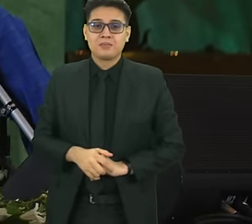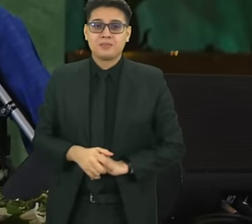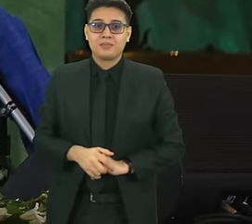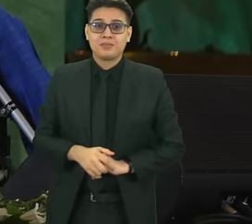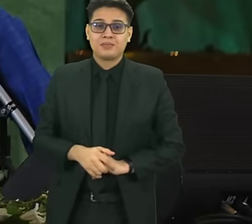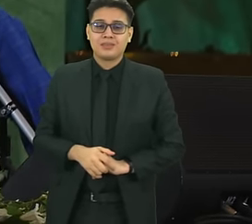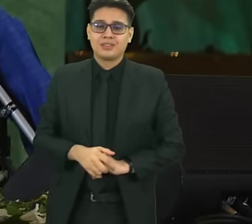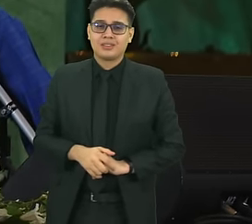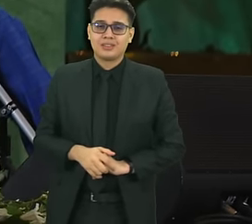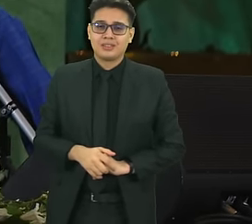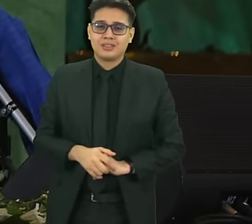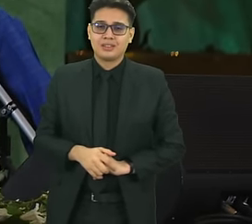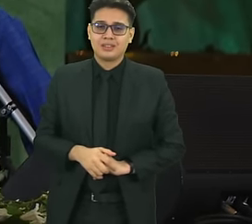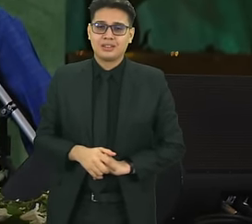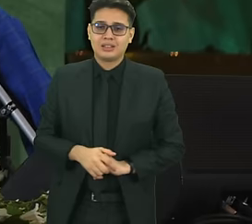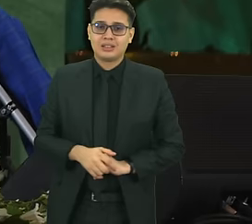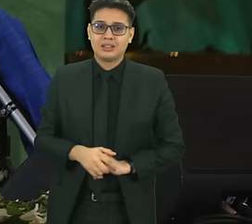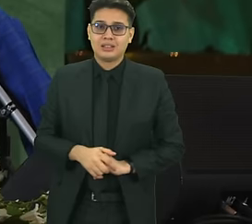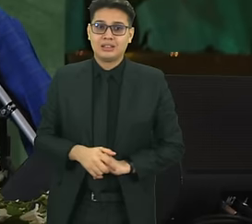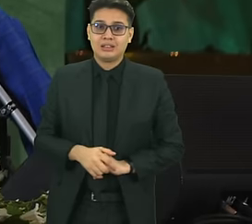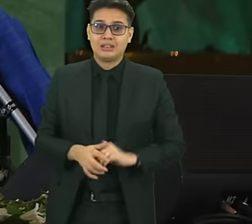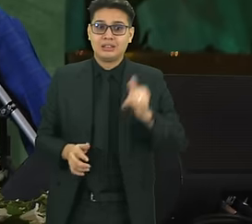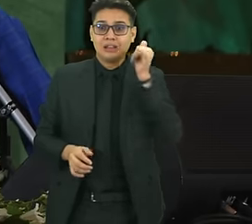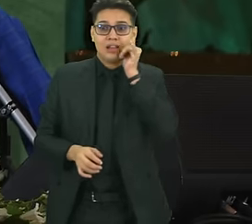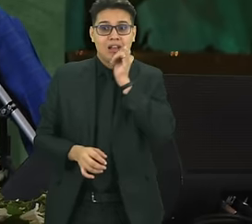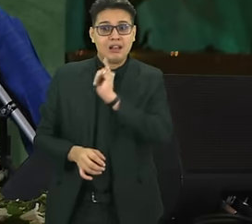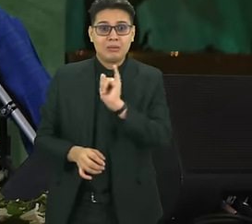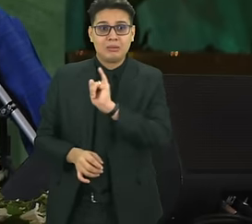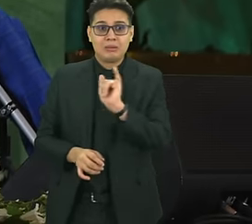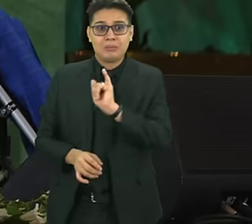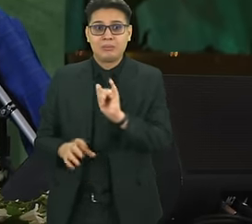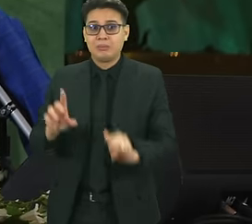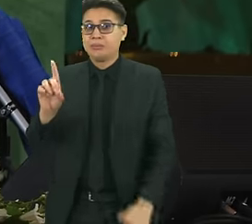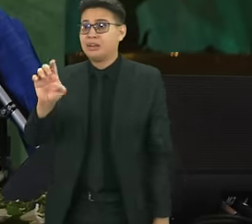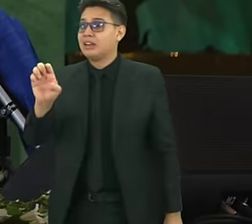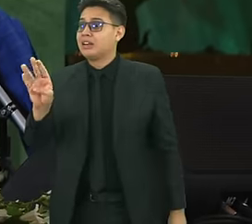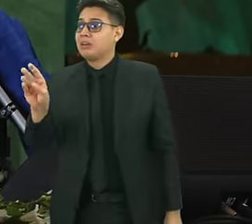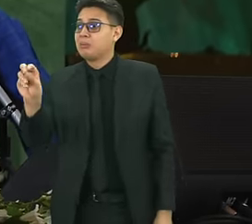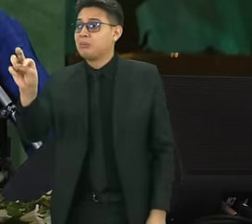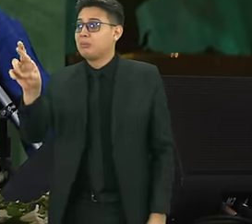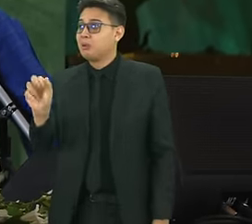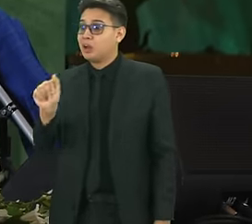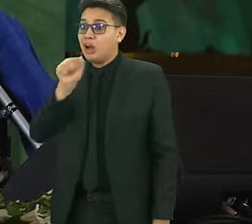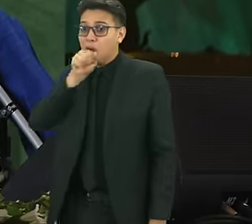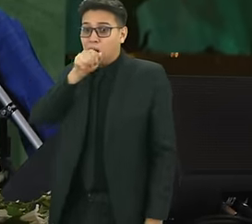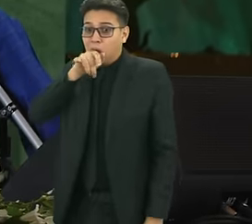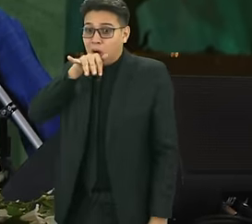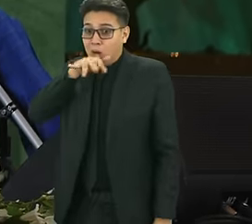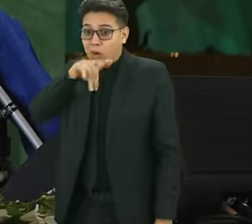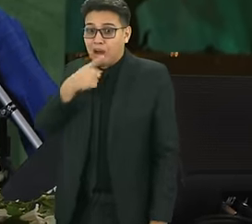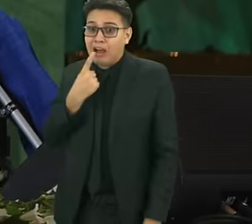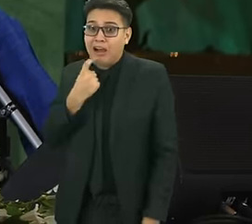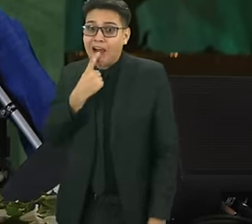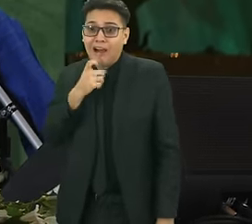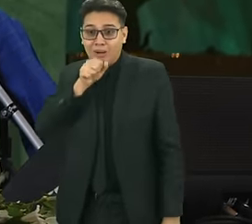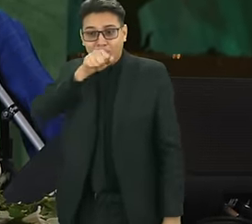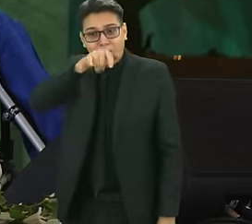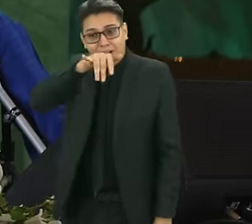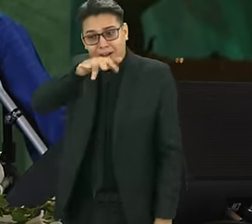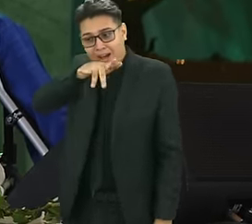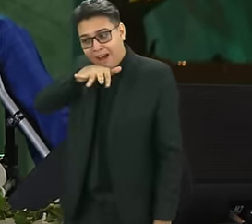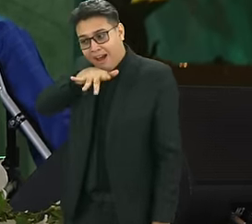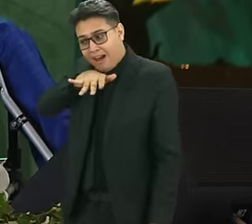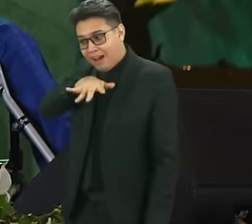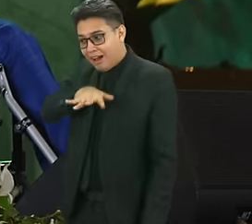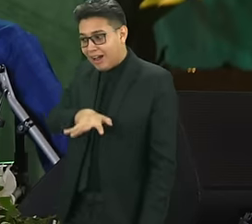também colocando sangue pelo nariz. Eles levaram ele para a UTI, e pediram que eu